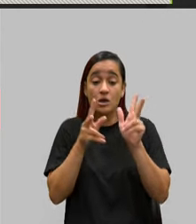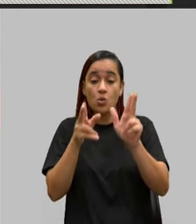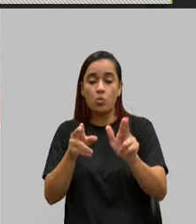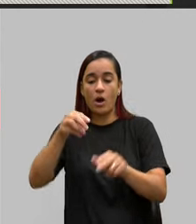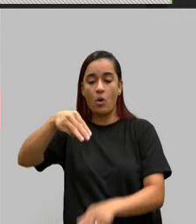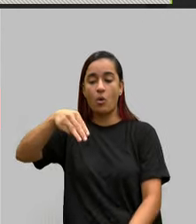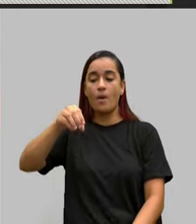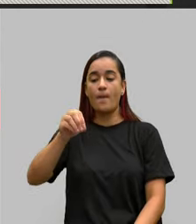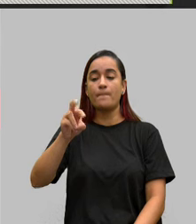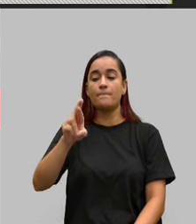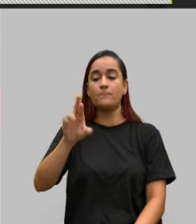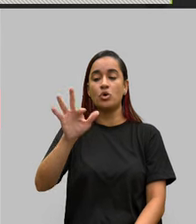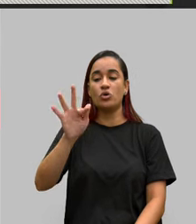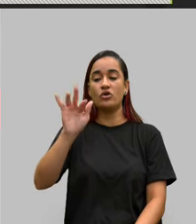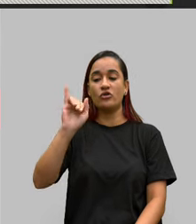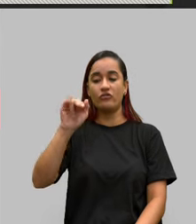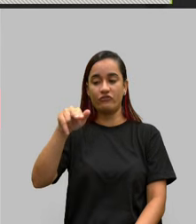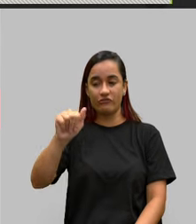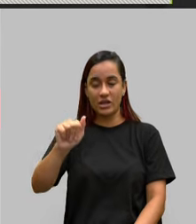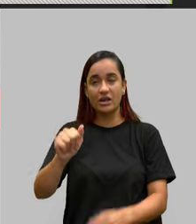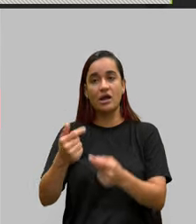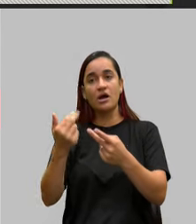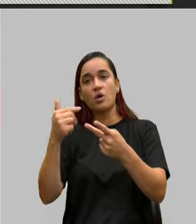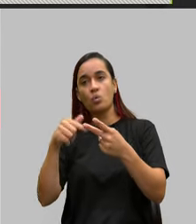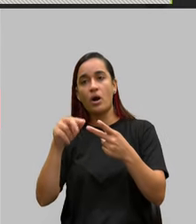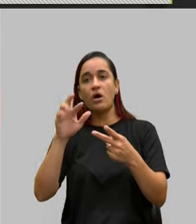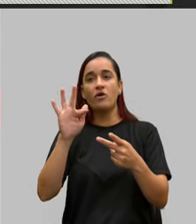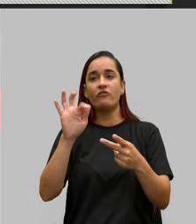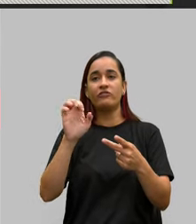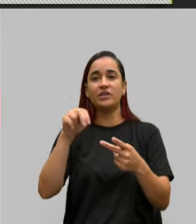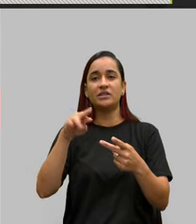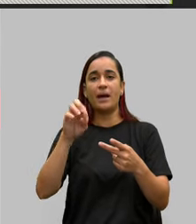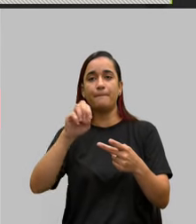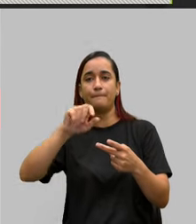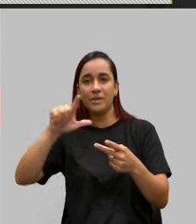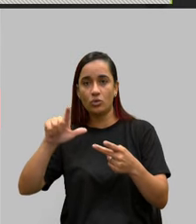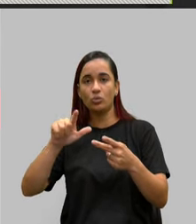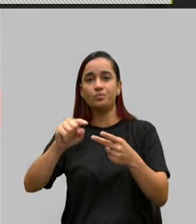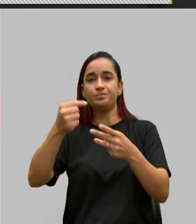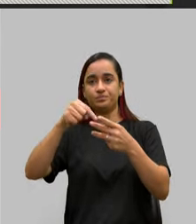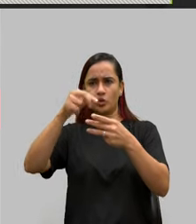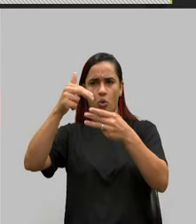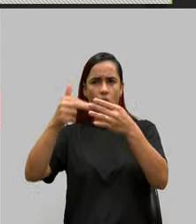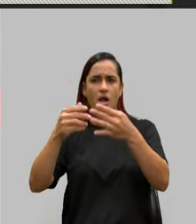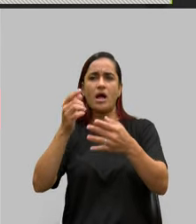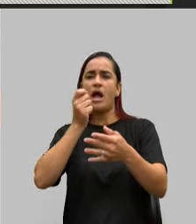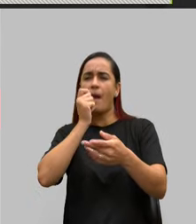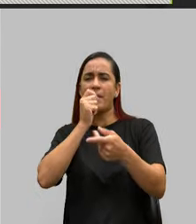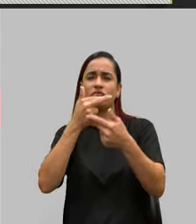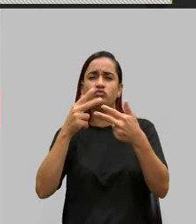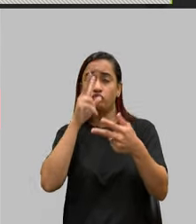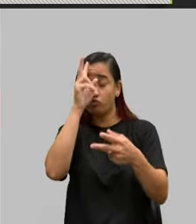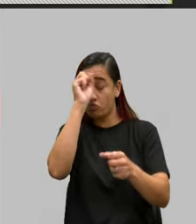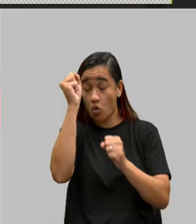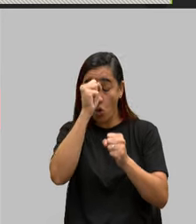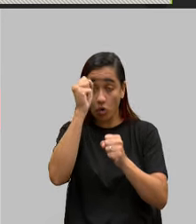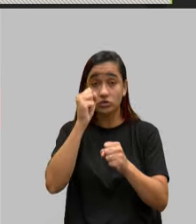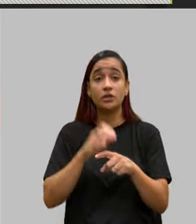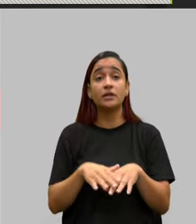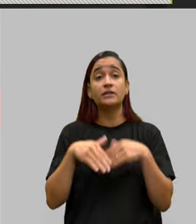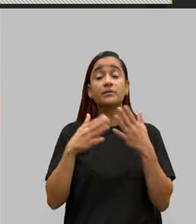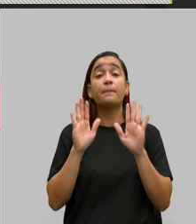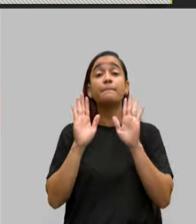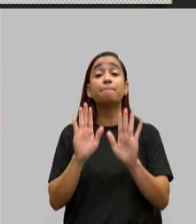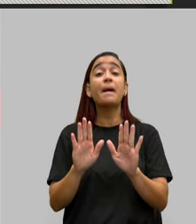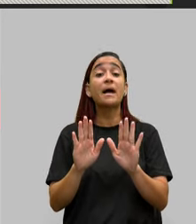na lista do fentanil na lista de opioides graves ou seja essa planta não serve nem para remédio só que a